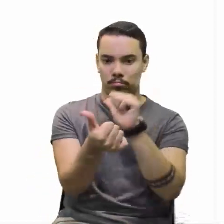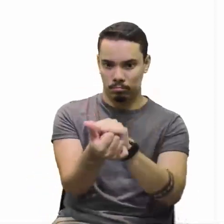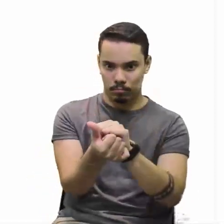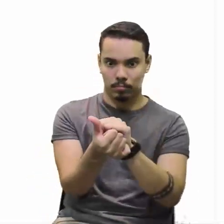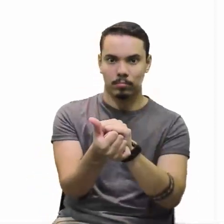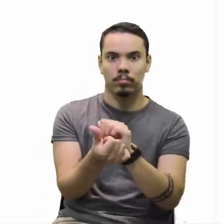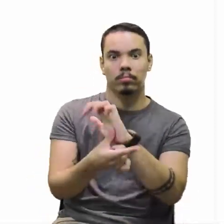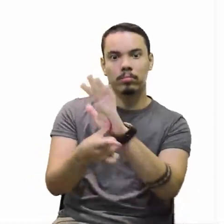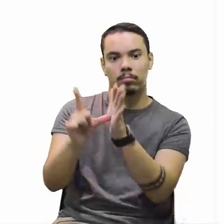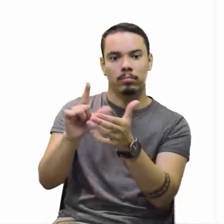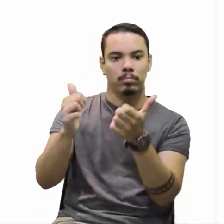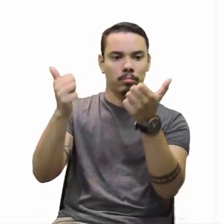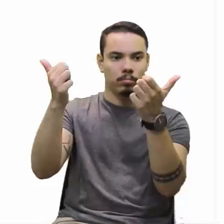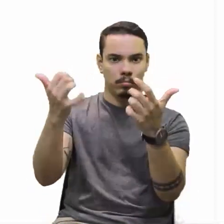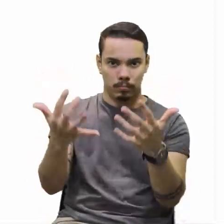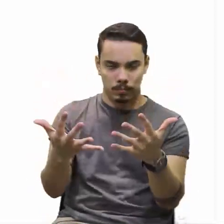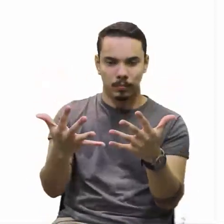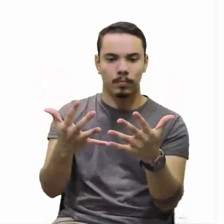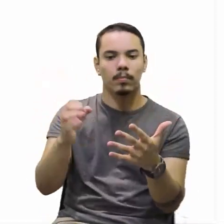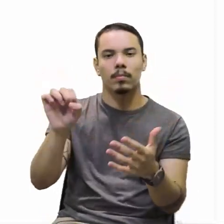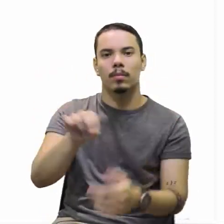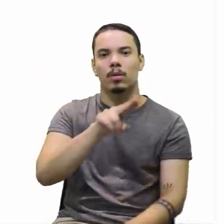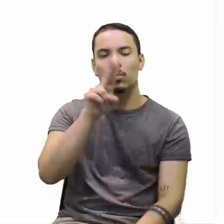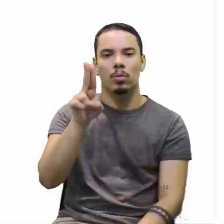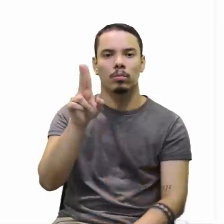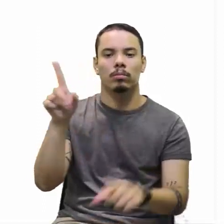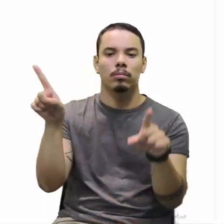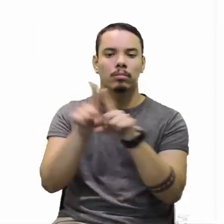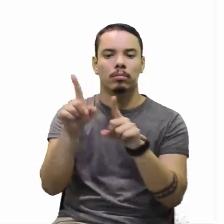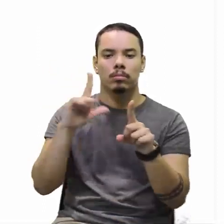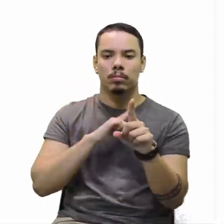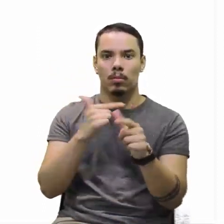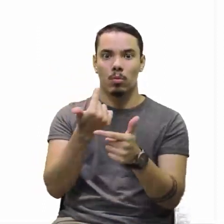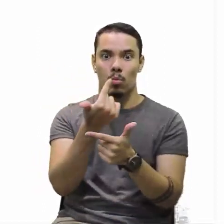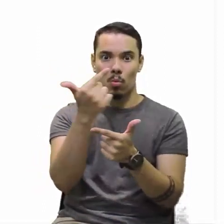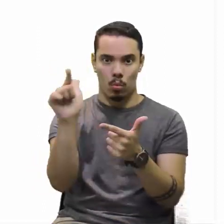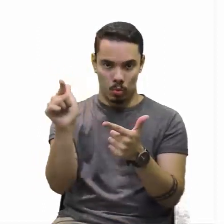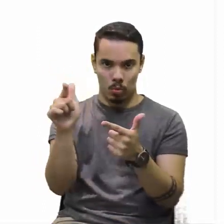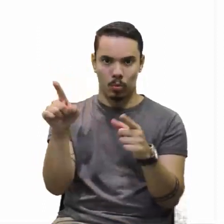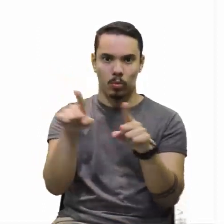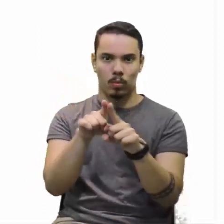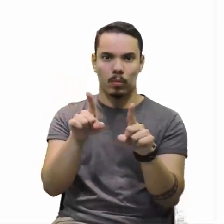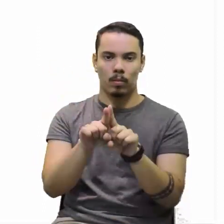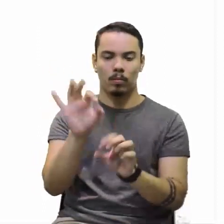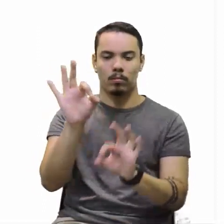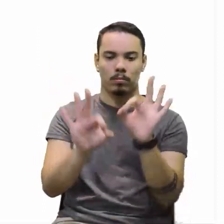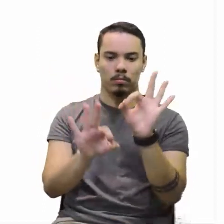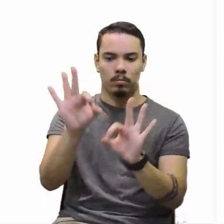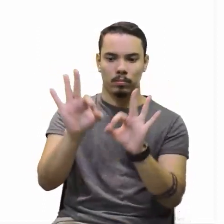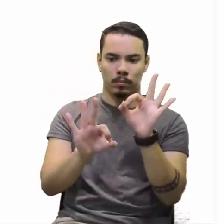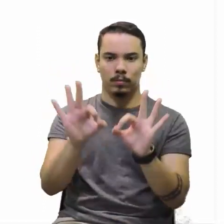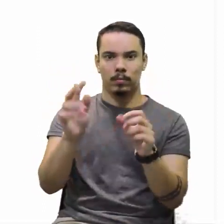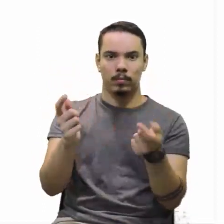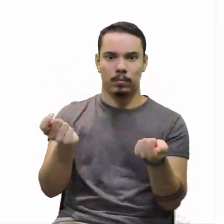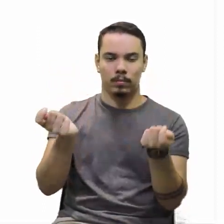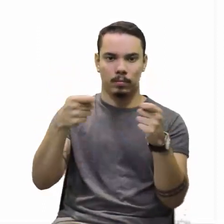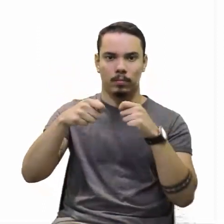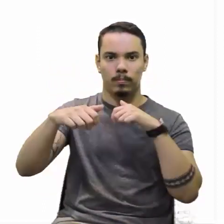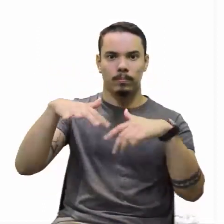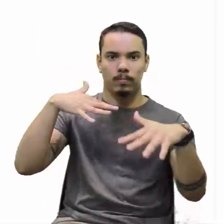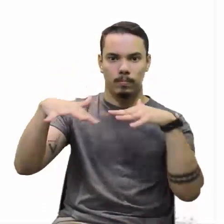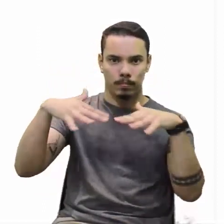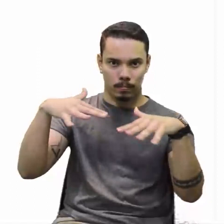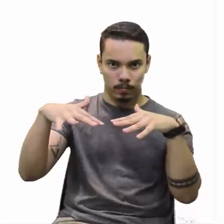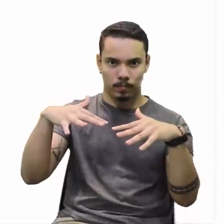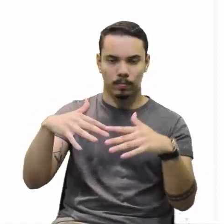rheostato lá, né? E aqui tem outro de núcleo ajustável também, você pode